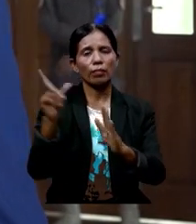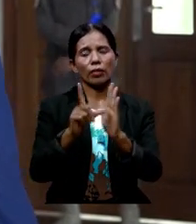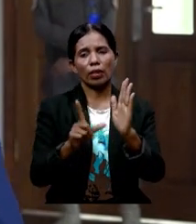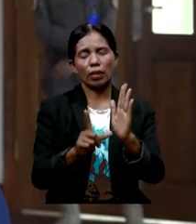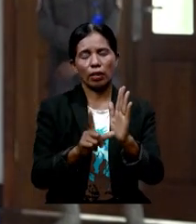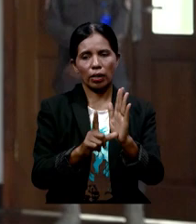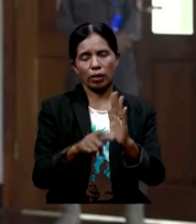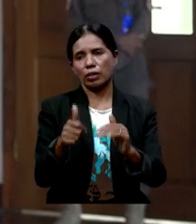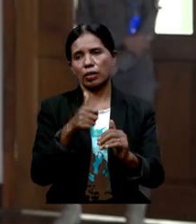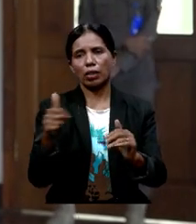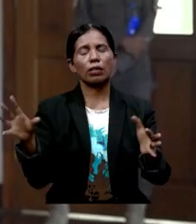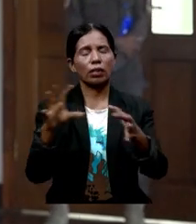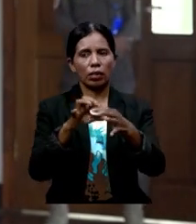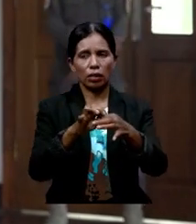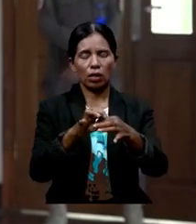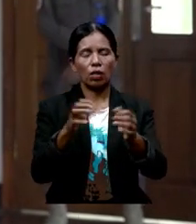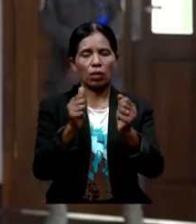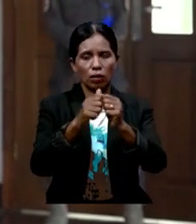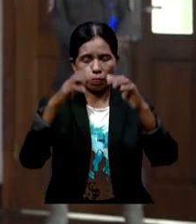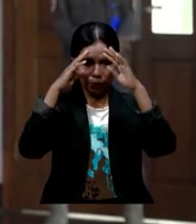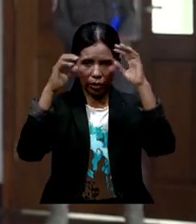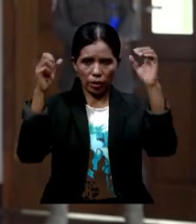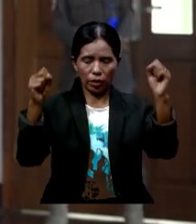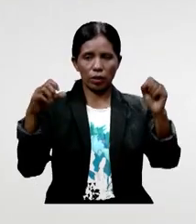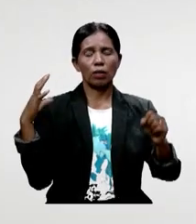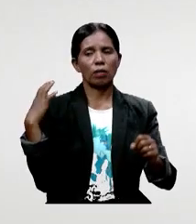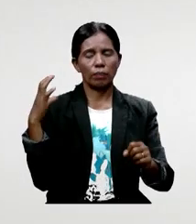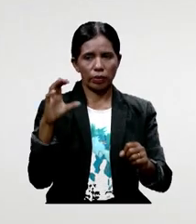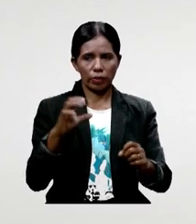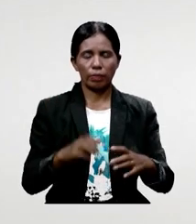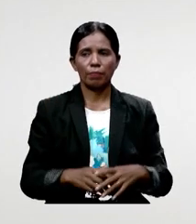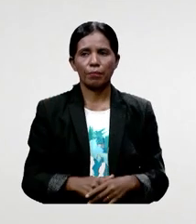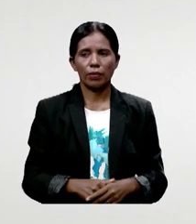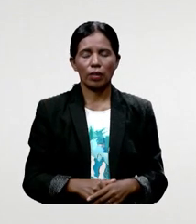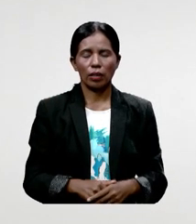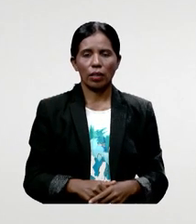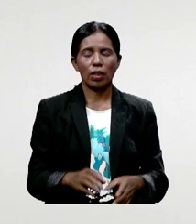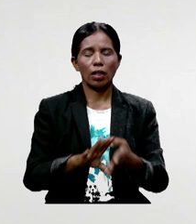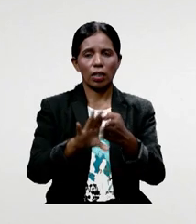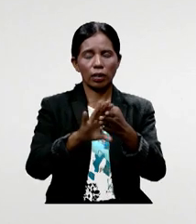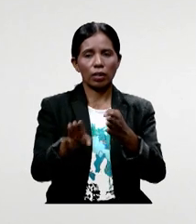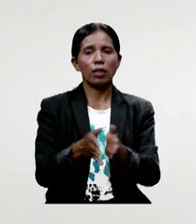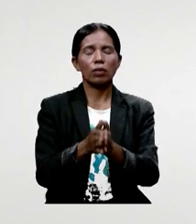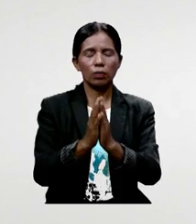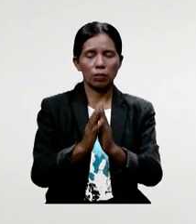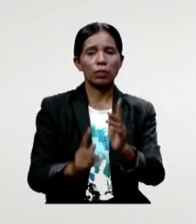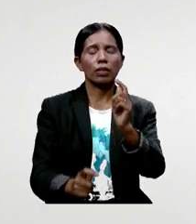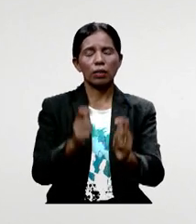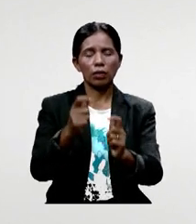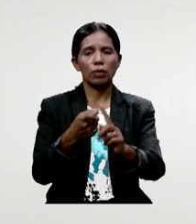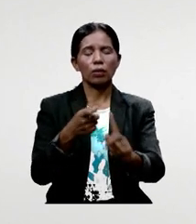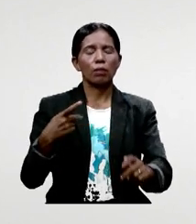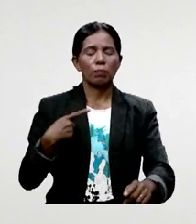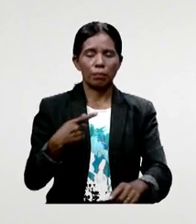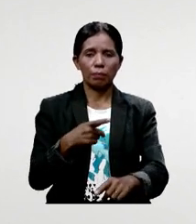ho sosial ya kompetensi rasim. Pedido fiscalização abstrata ba tribunal recurso ne husi bancada